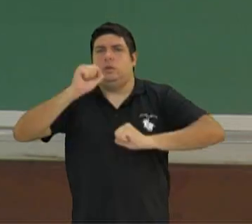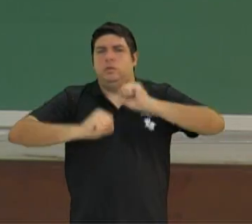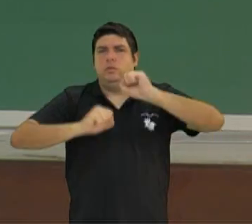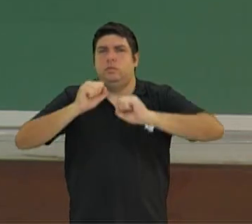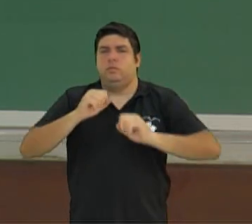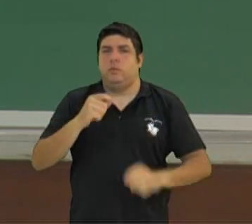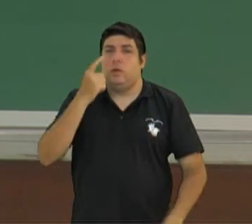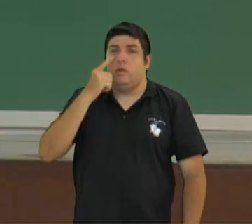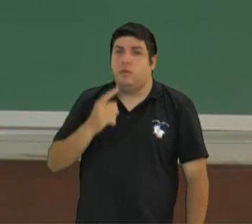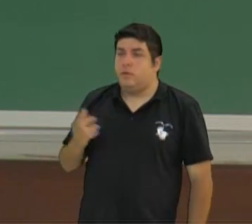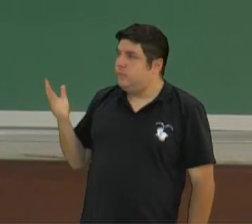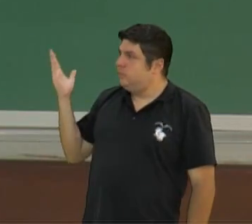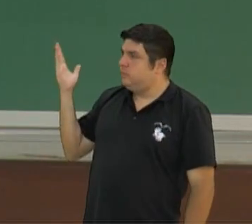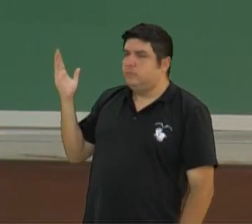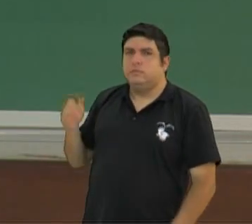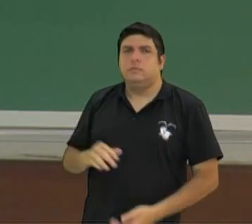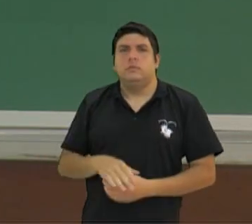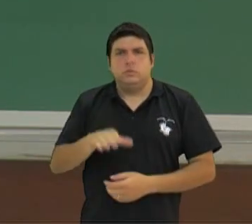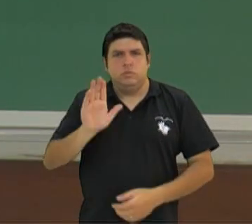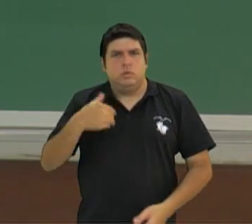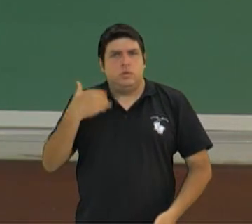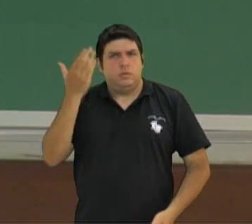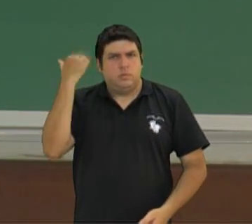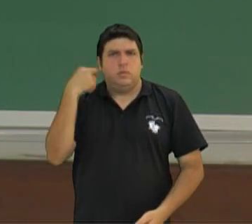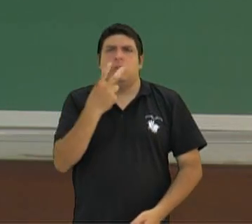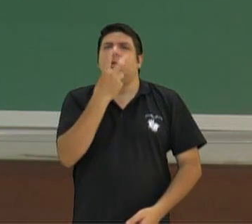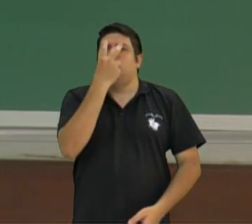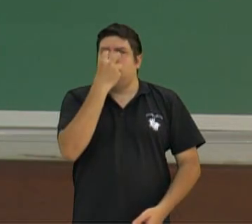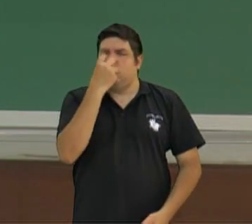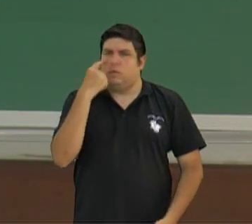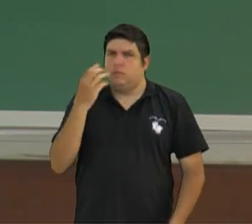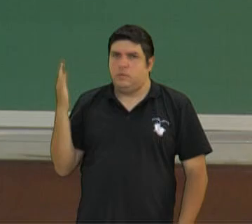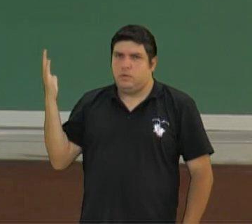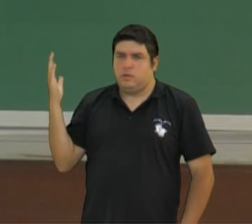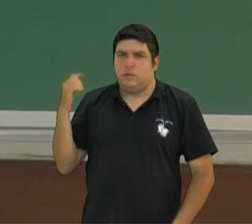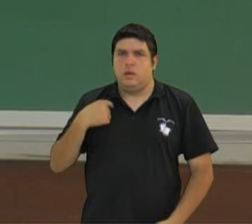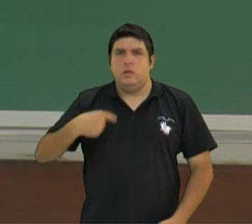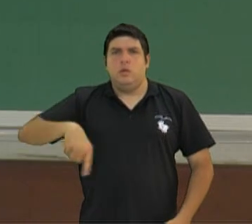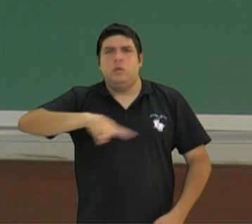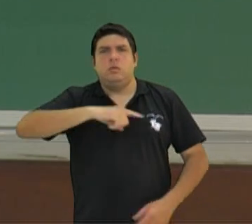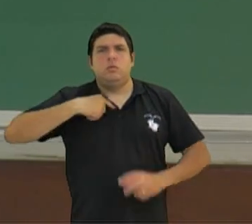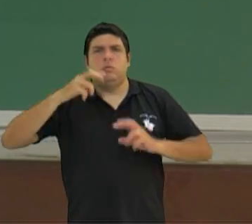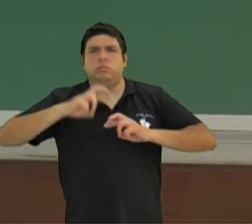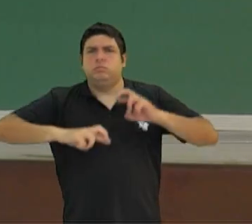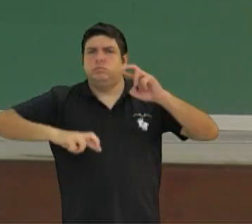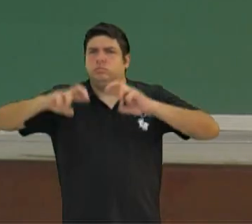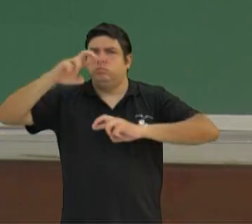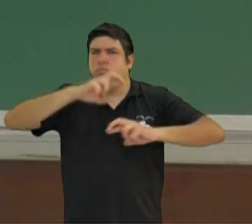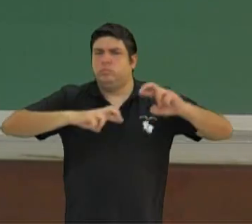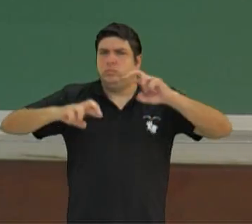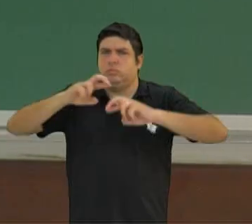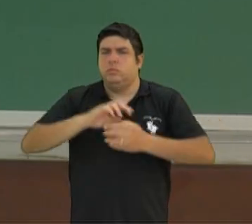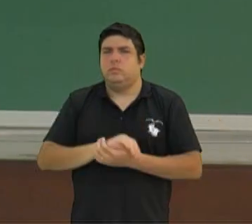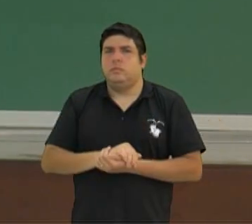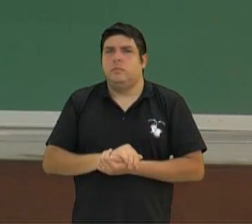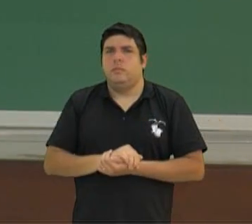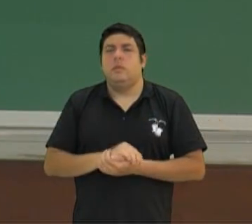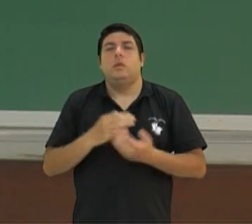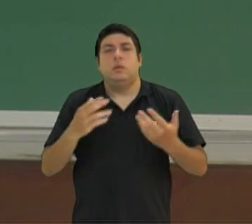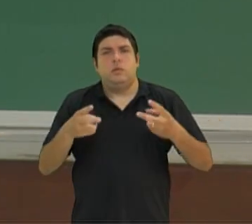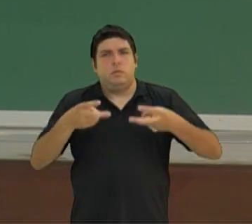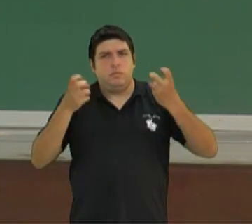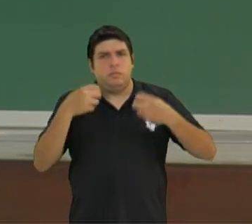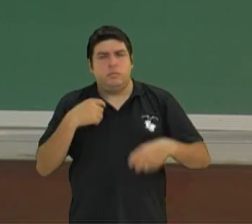esse gráfico que a gente já viu anteriormente, mas para esta análise do que nós estamos falando agora. Então, o que que nós vamos ter ali? O